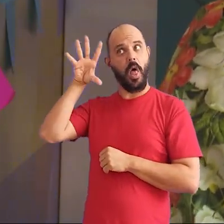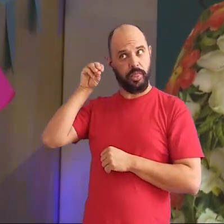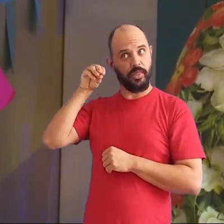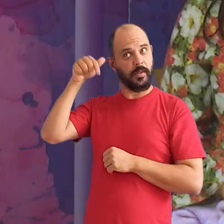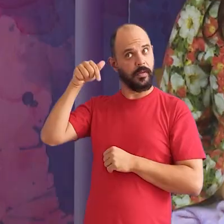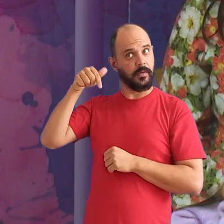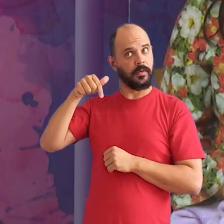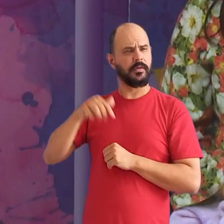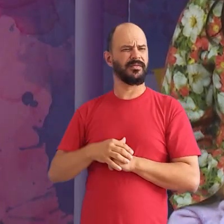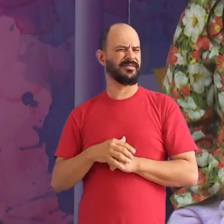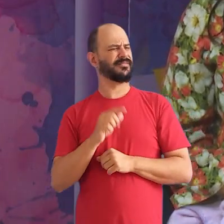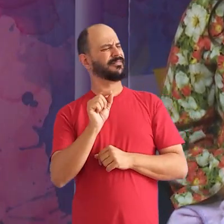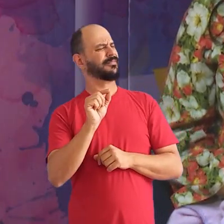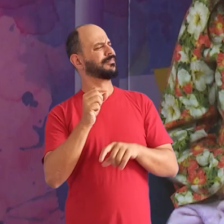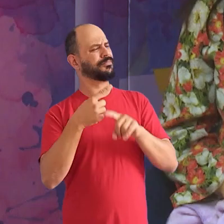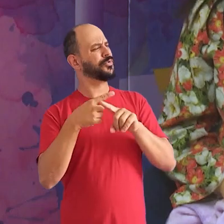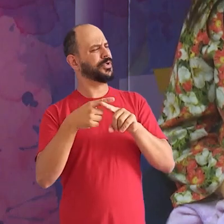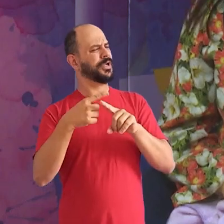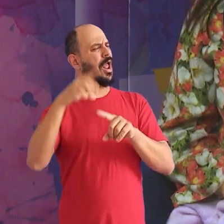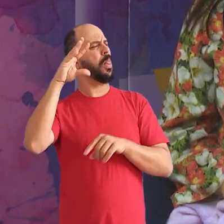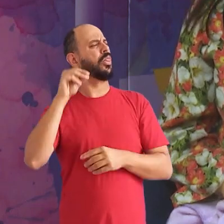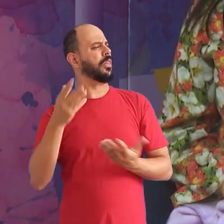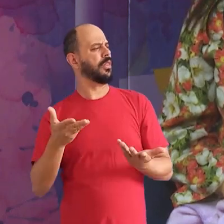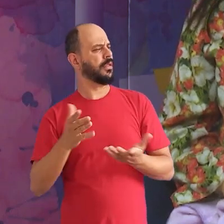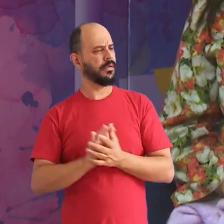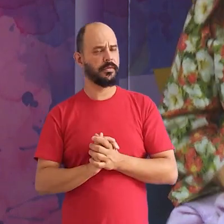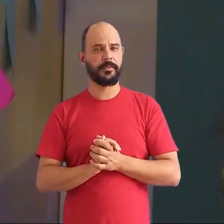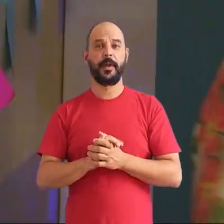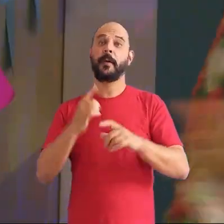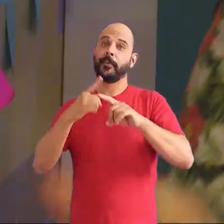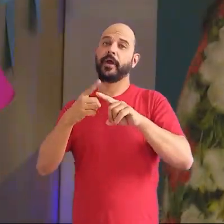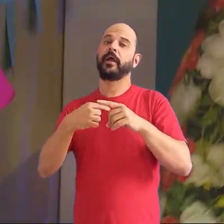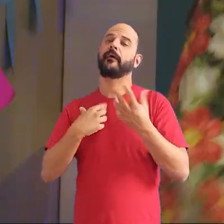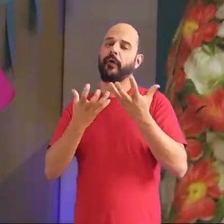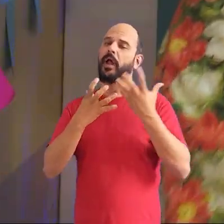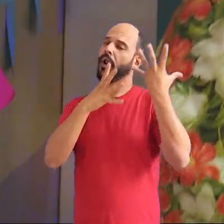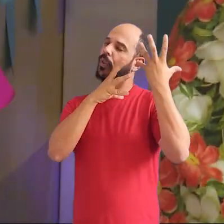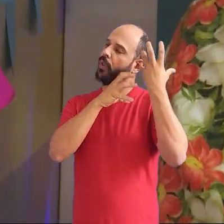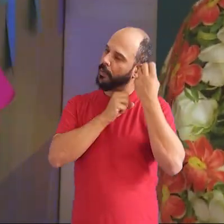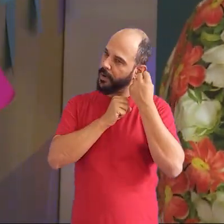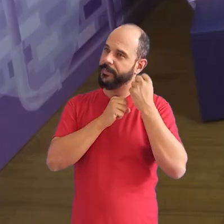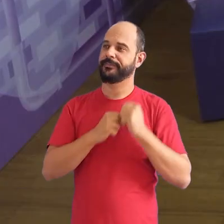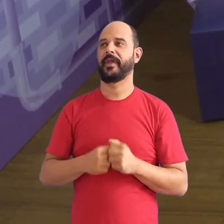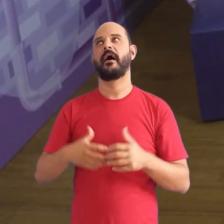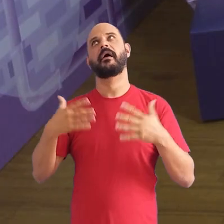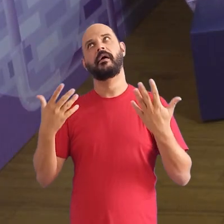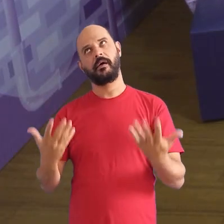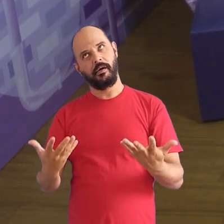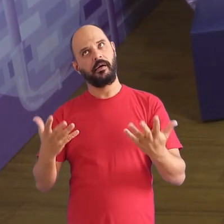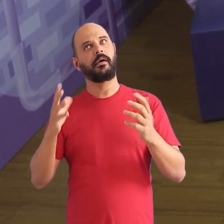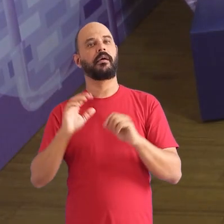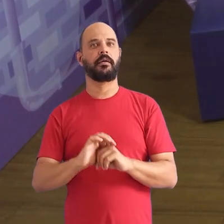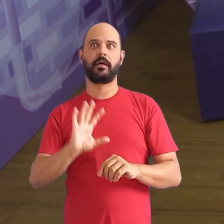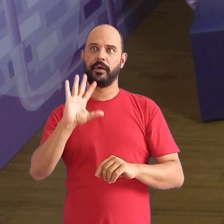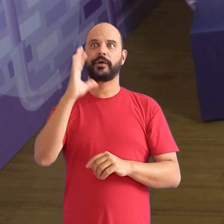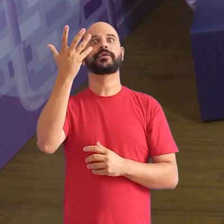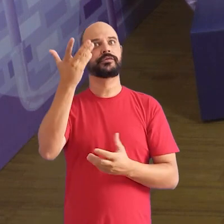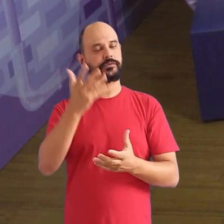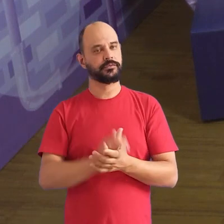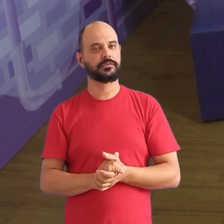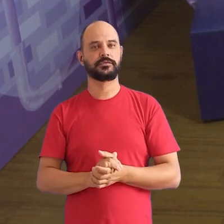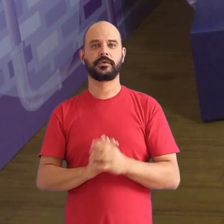eu que desliguei. O quê? E por que, Isa-chan? Para dormir melhor. Resolvido o